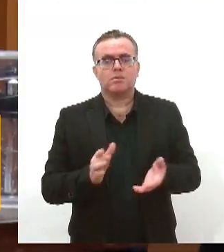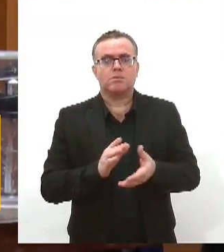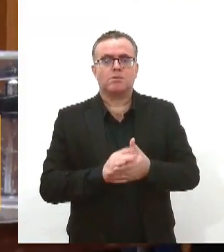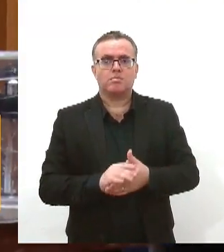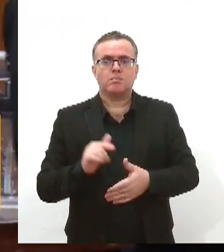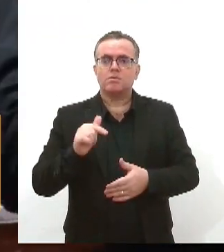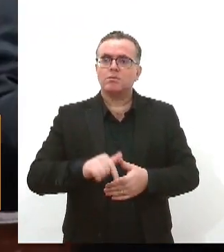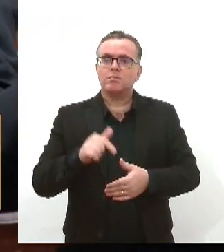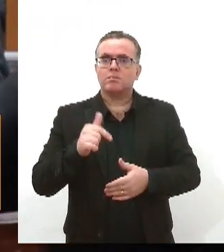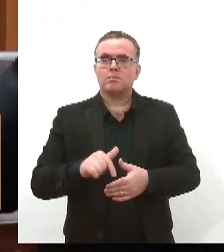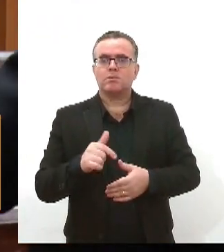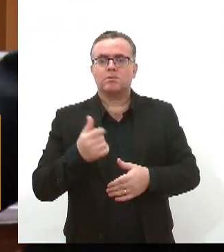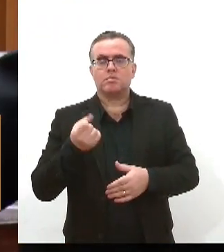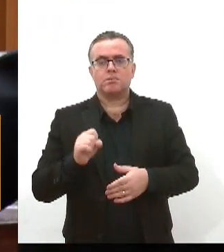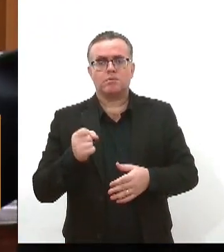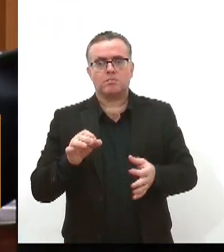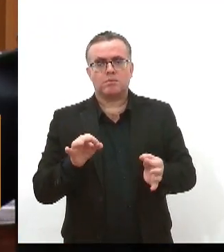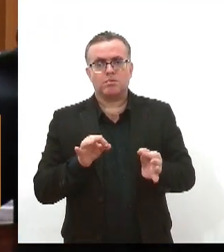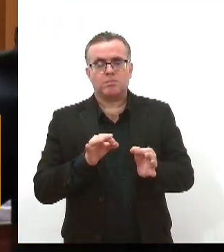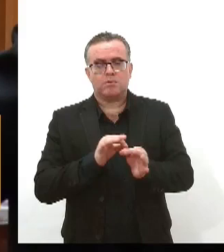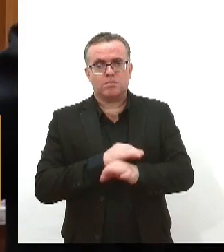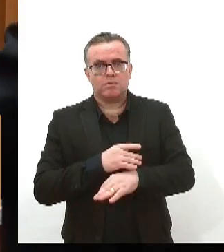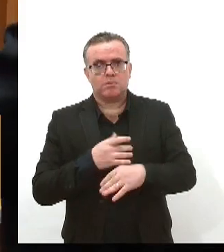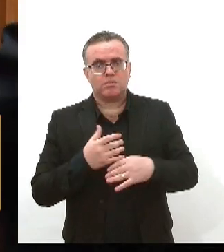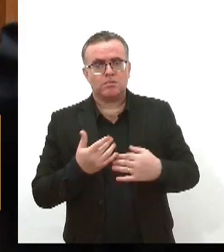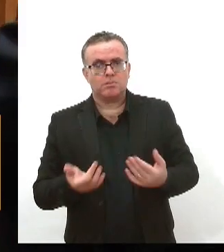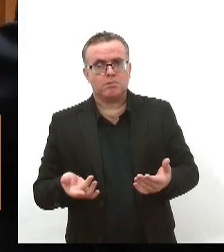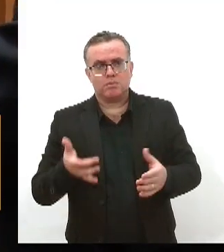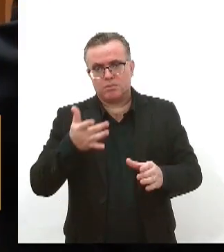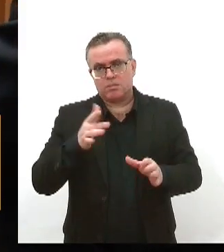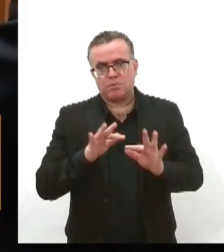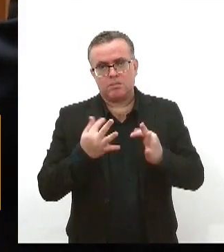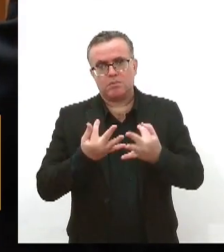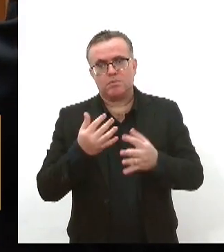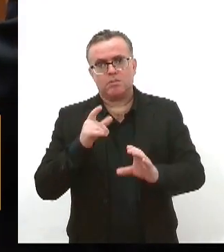de famílias endividadas ultrapassa os